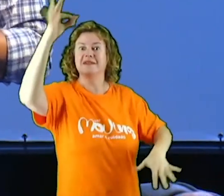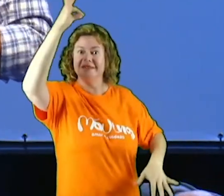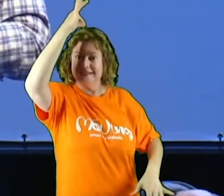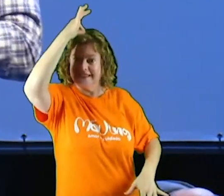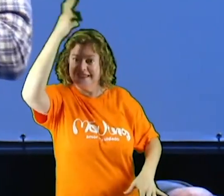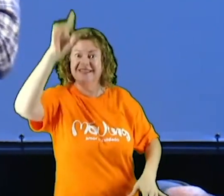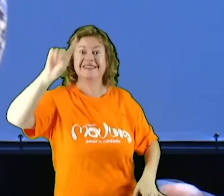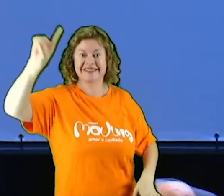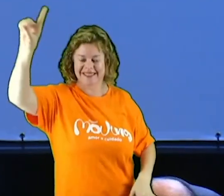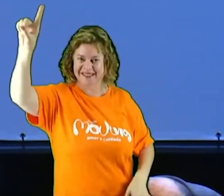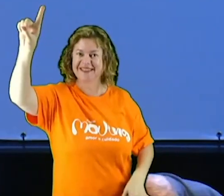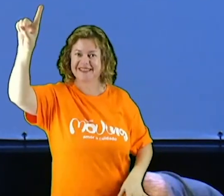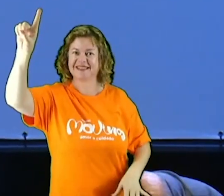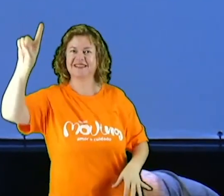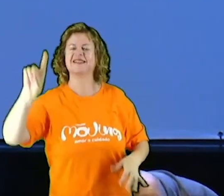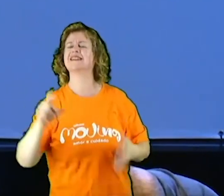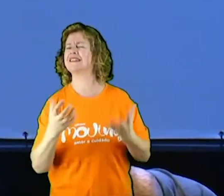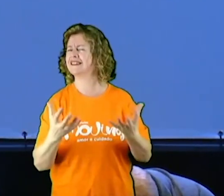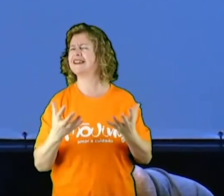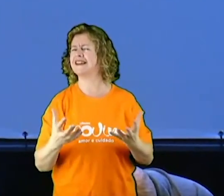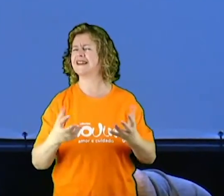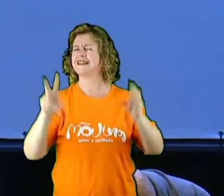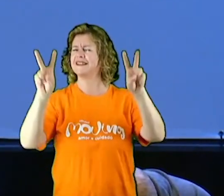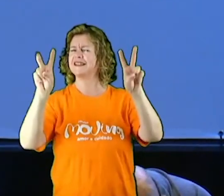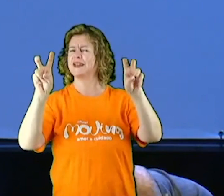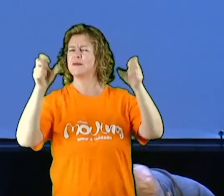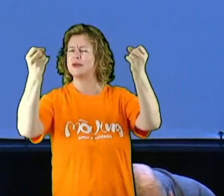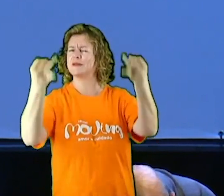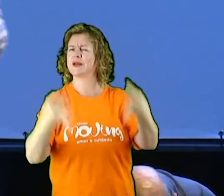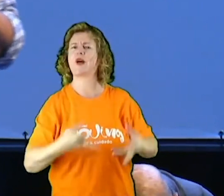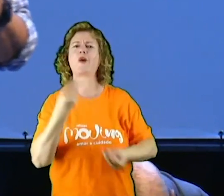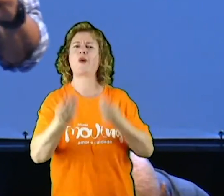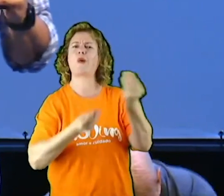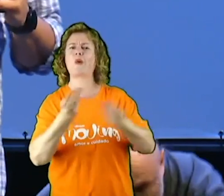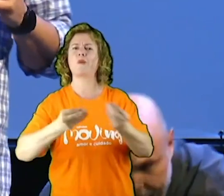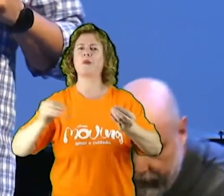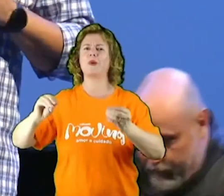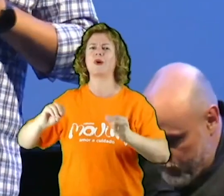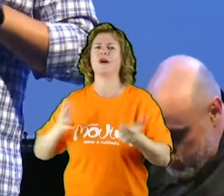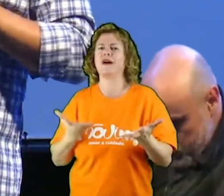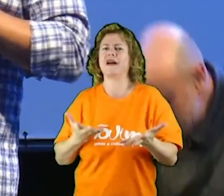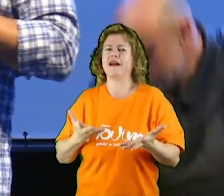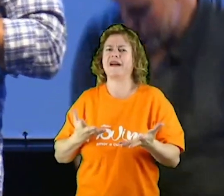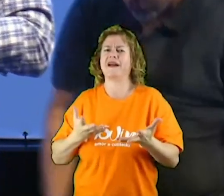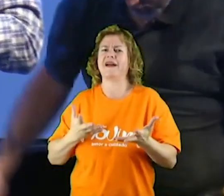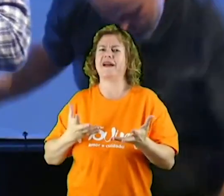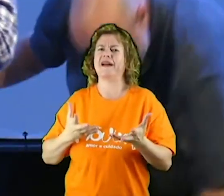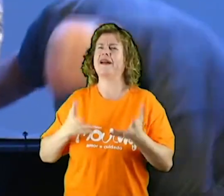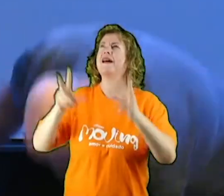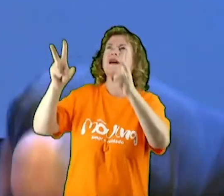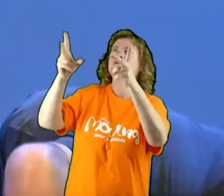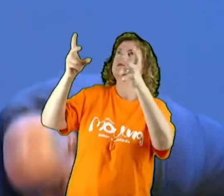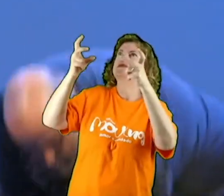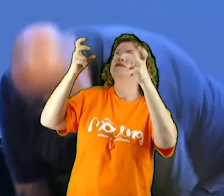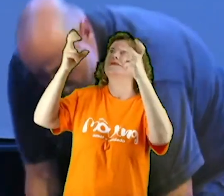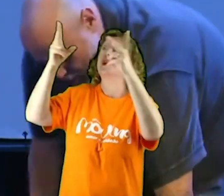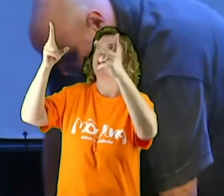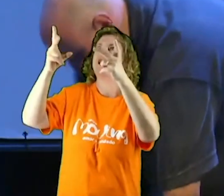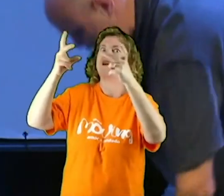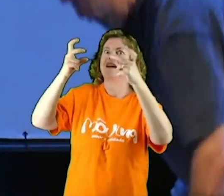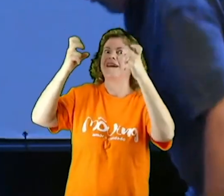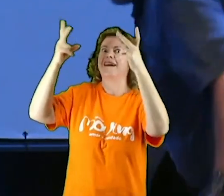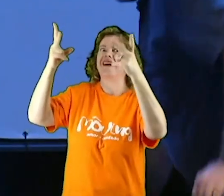sobre como provocar o Senhor, como provocar o poder de Deus. Eu já